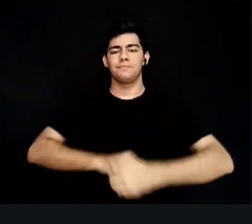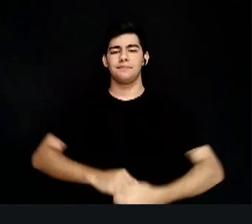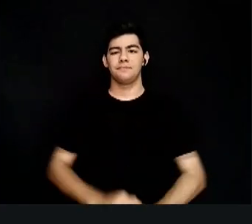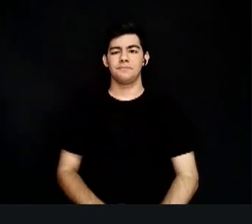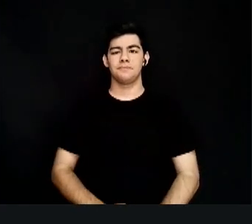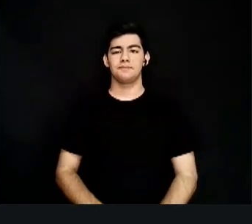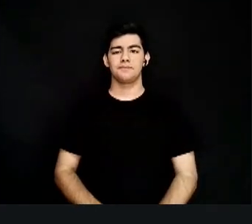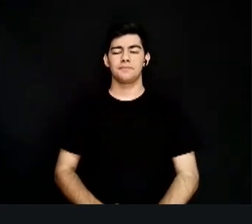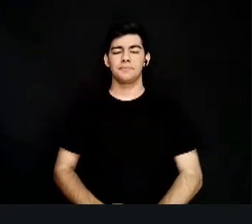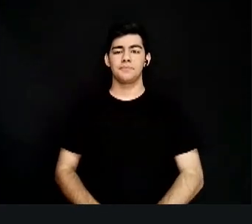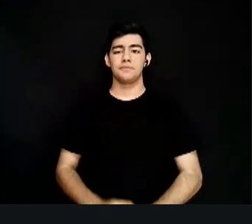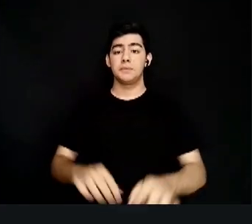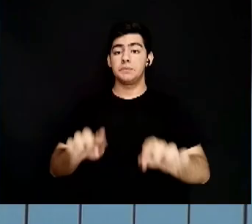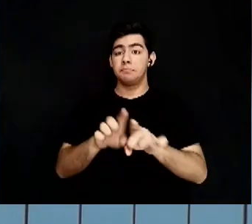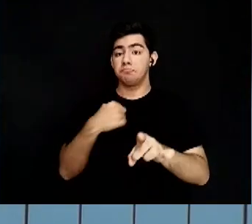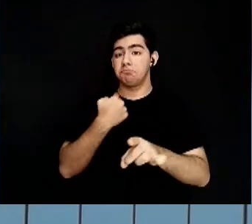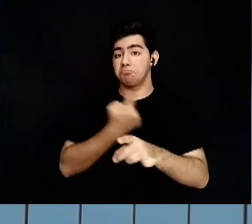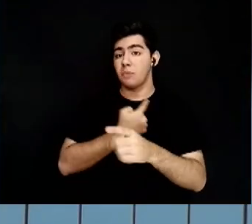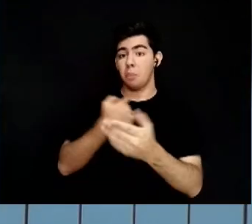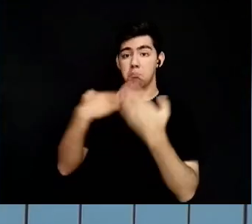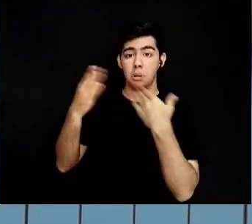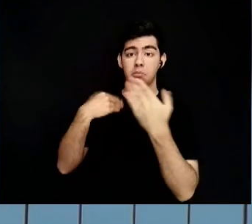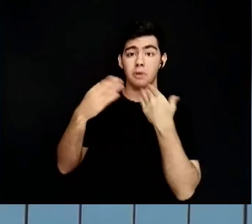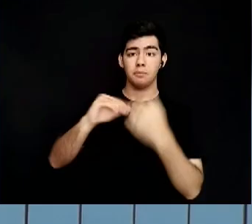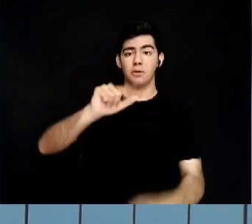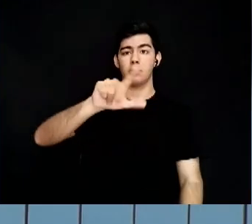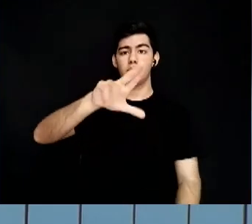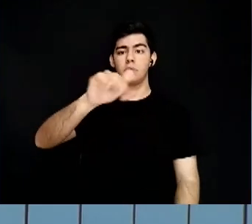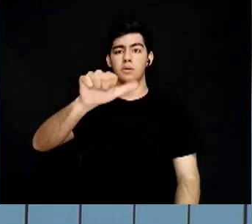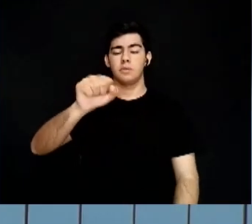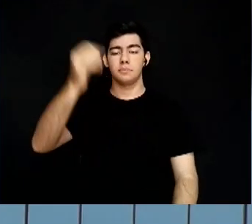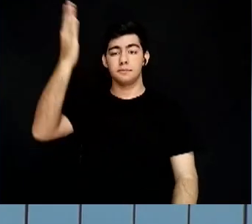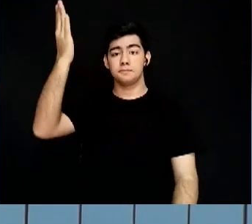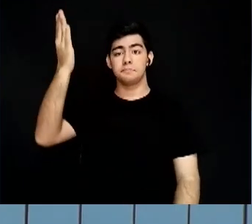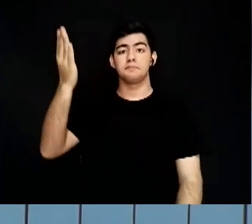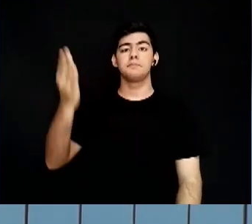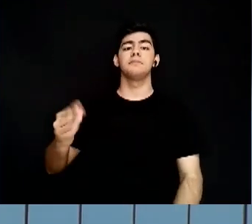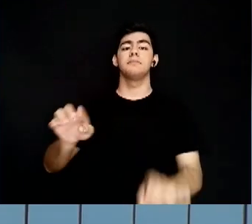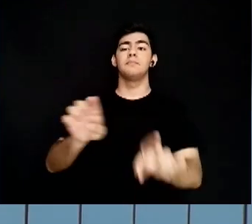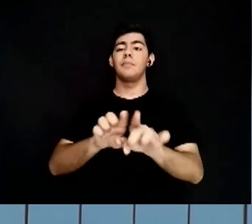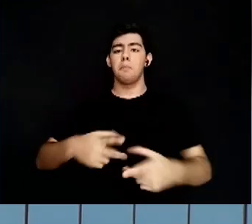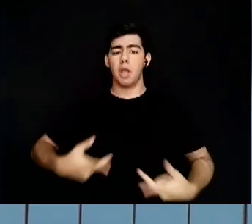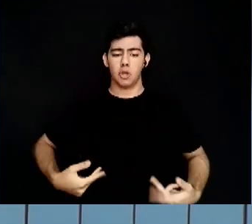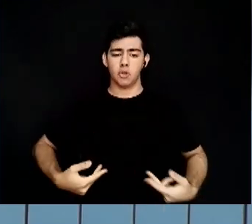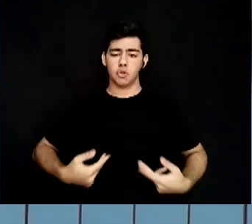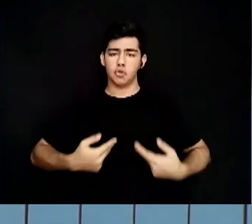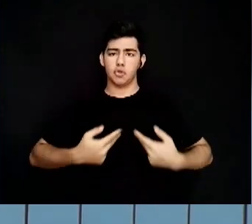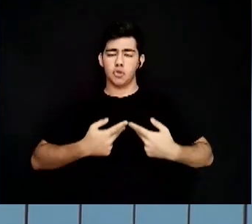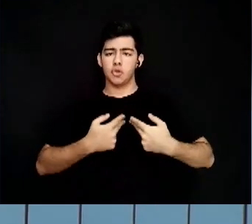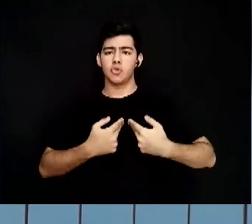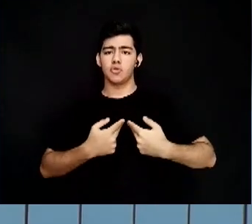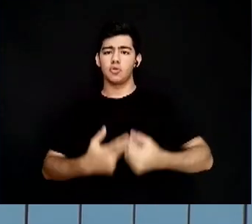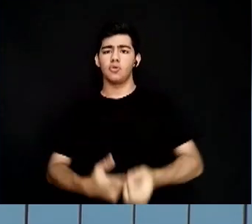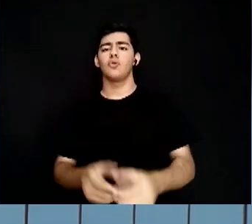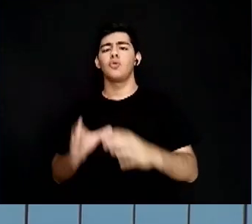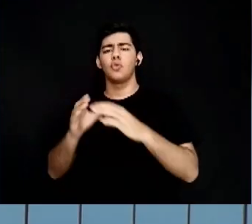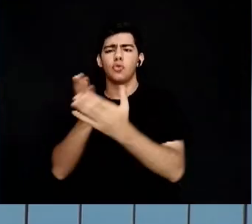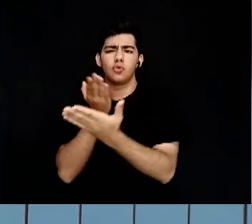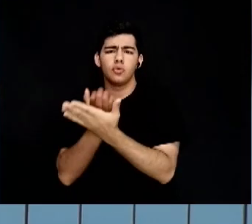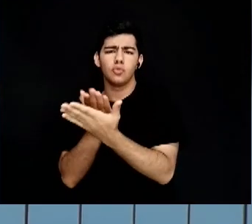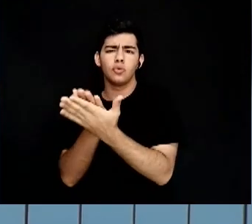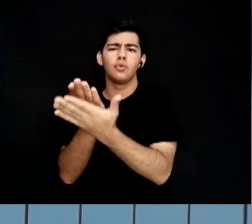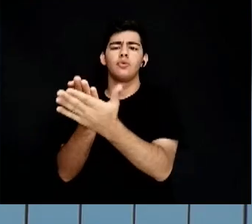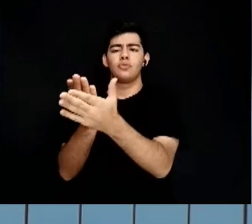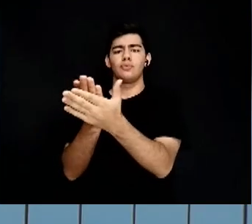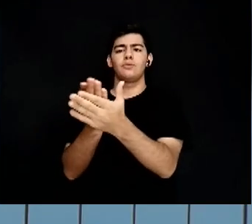Abraço. A gente conversou com o Lucas Marcelo Dias Freire, ele que é cirurgião vascular